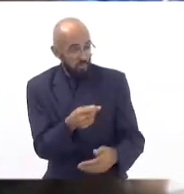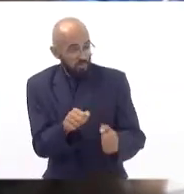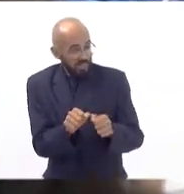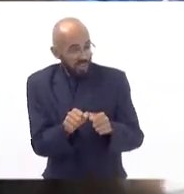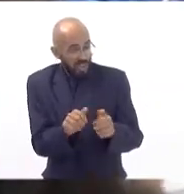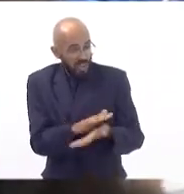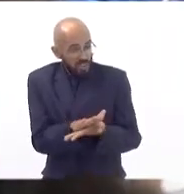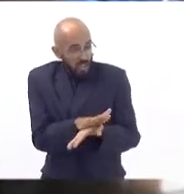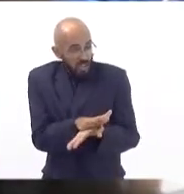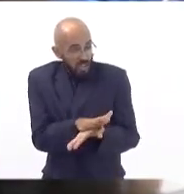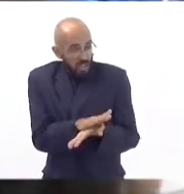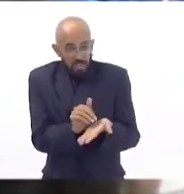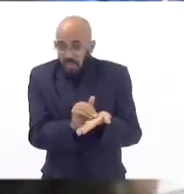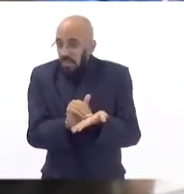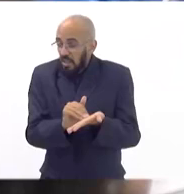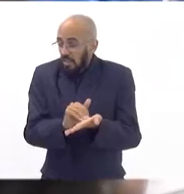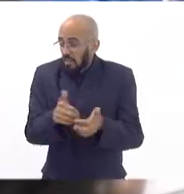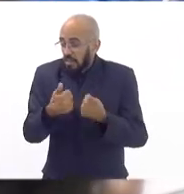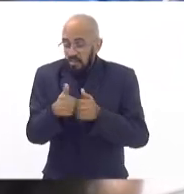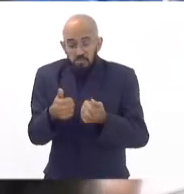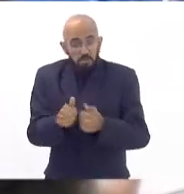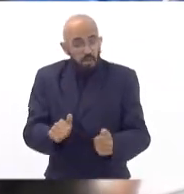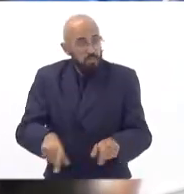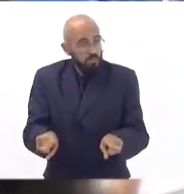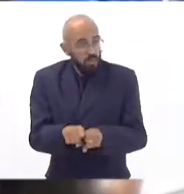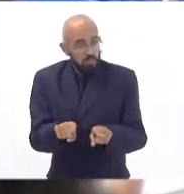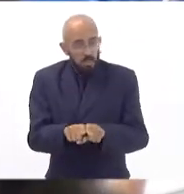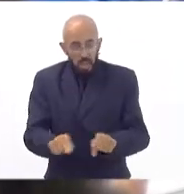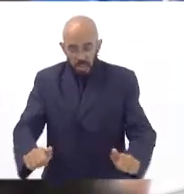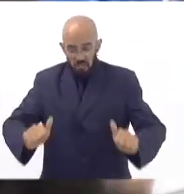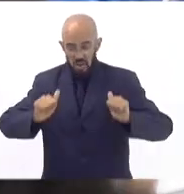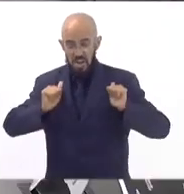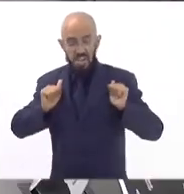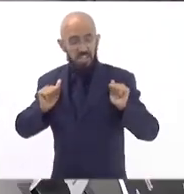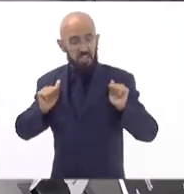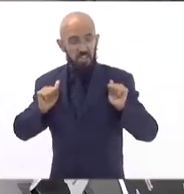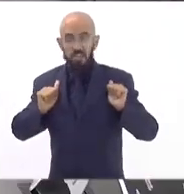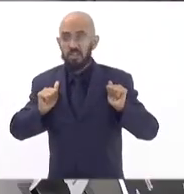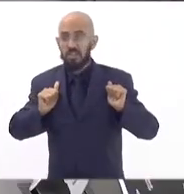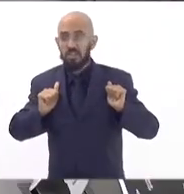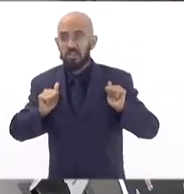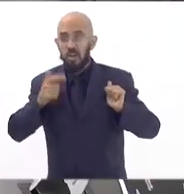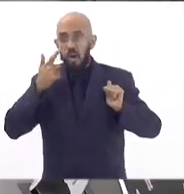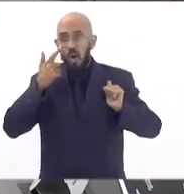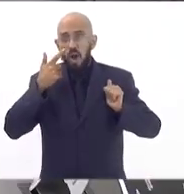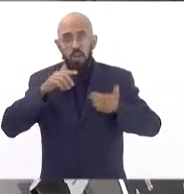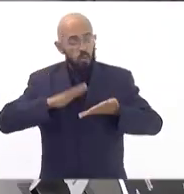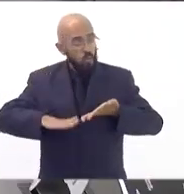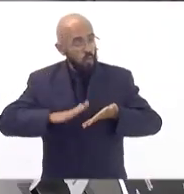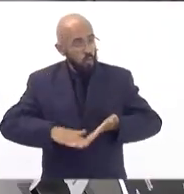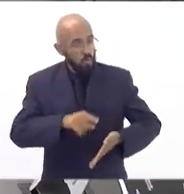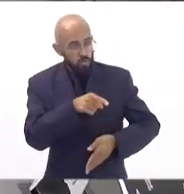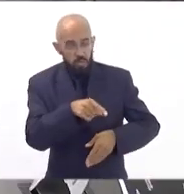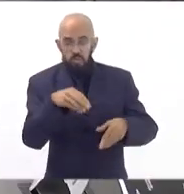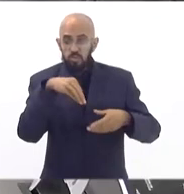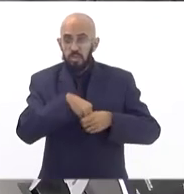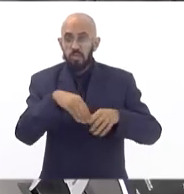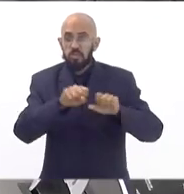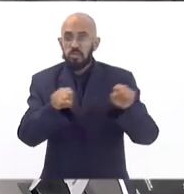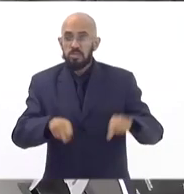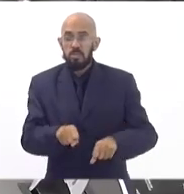Secreta de transporta né É omissa em relação a isso olha o curso de o curso que vai trazer para o sistema